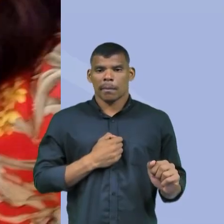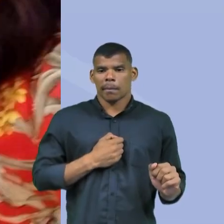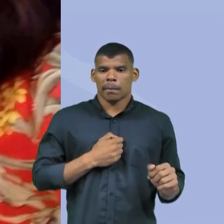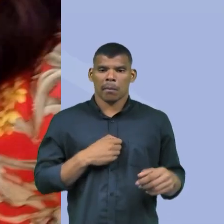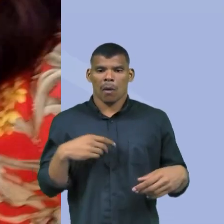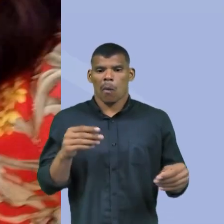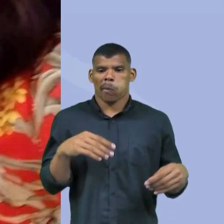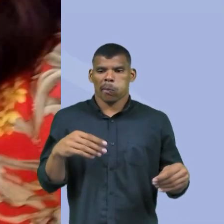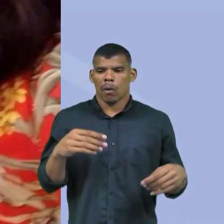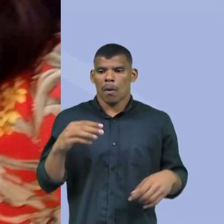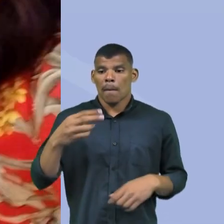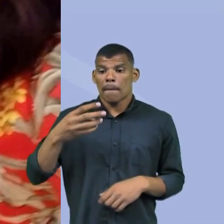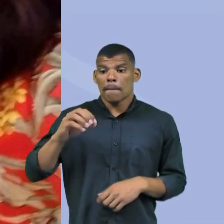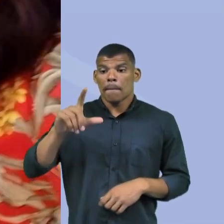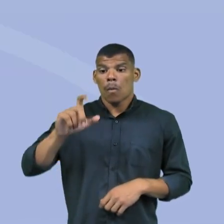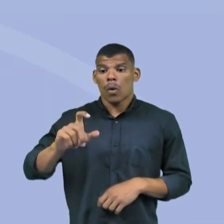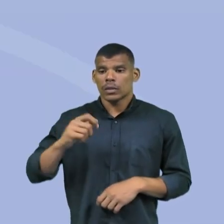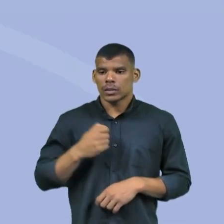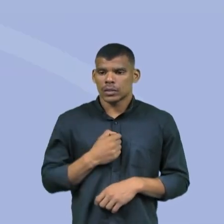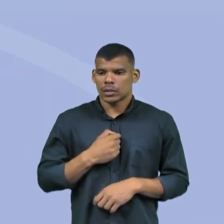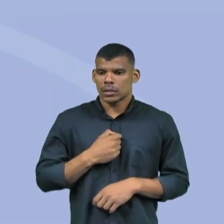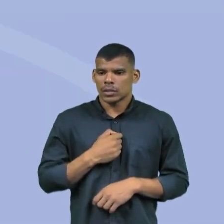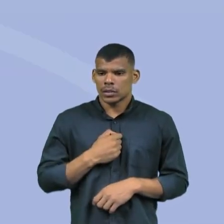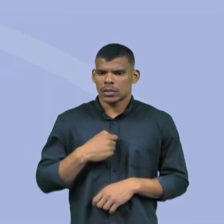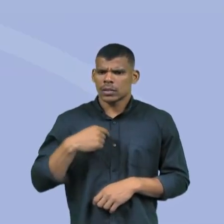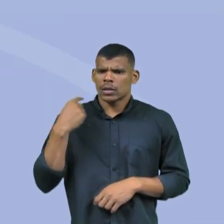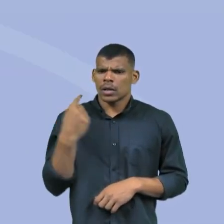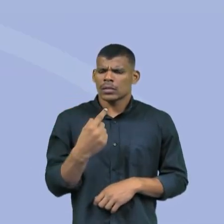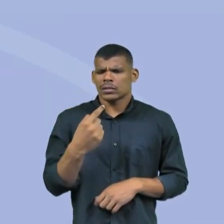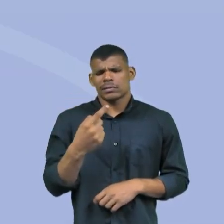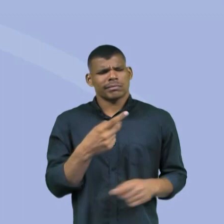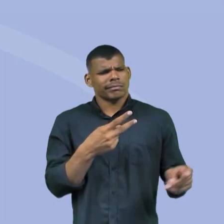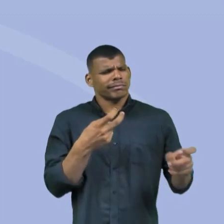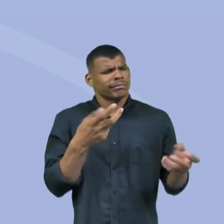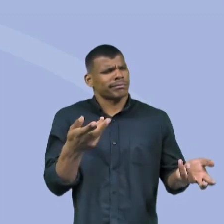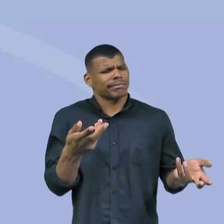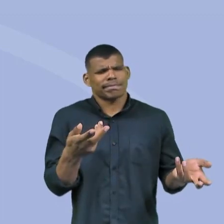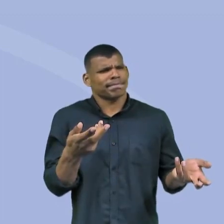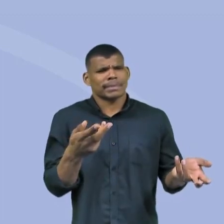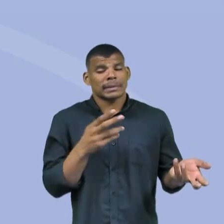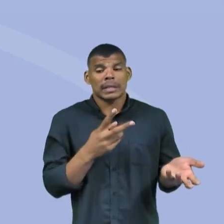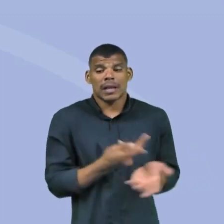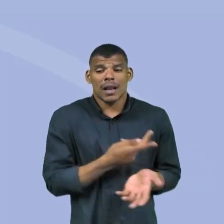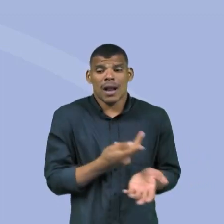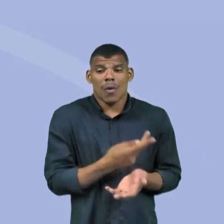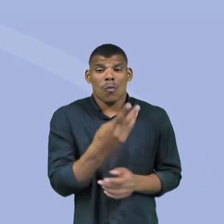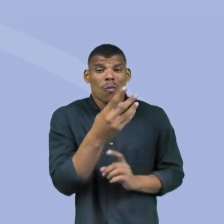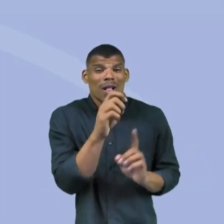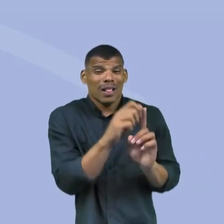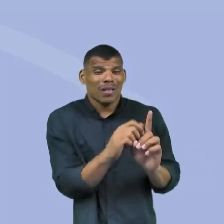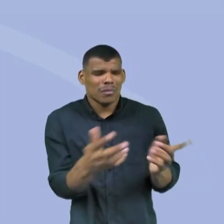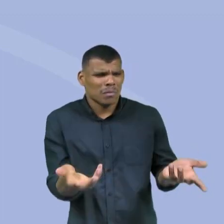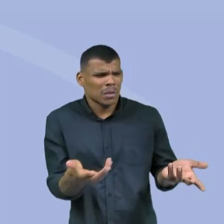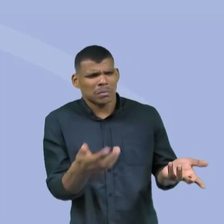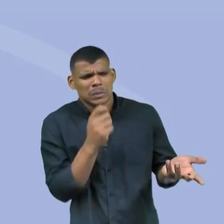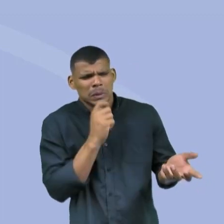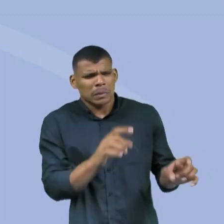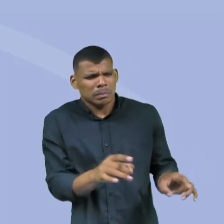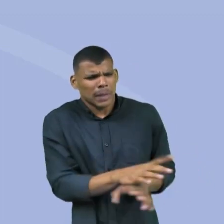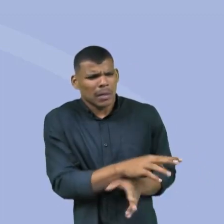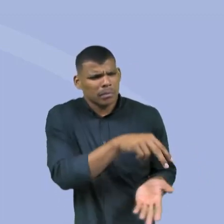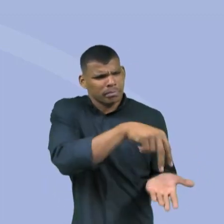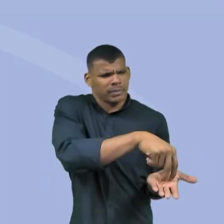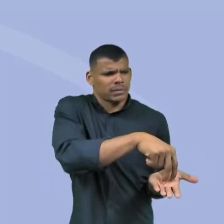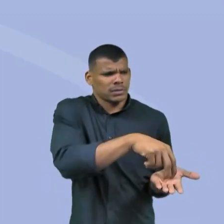família começou a desconfiar que havia algo errado com o bebê aos 4 meses de idade. Mas o